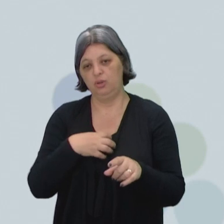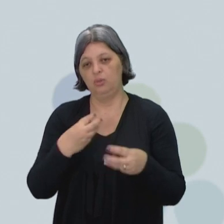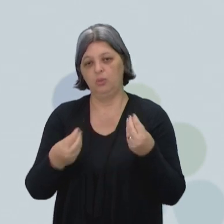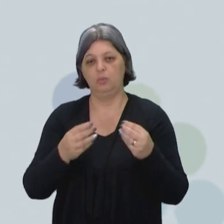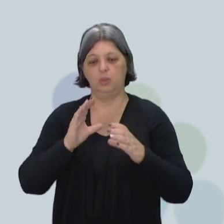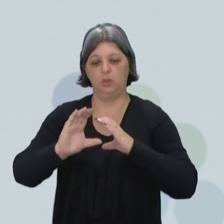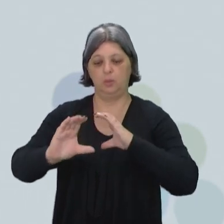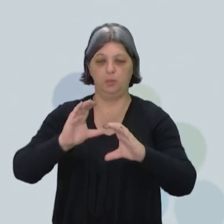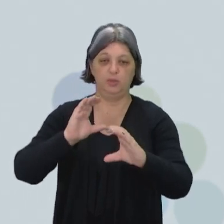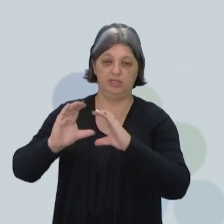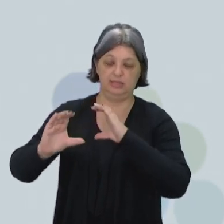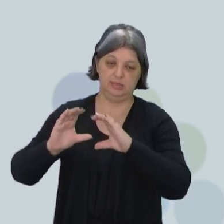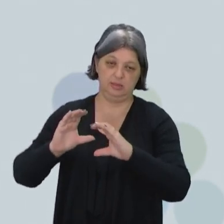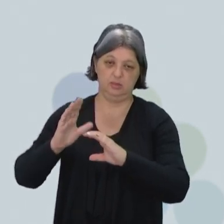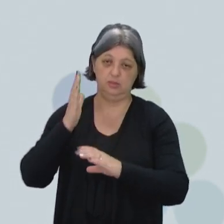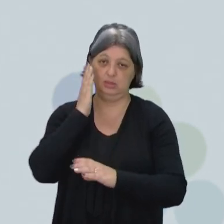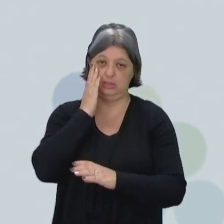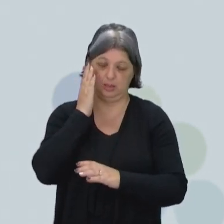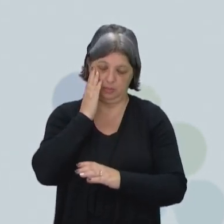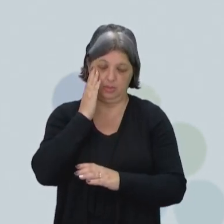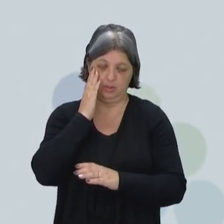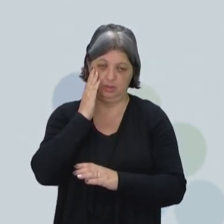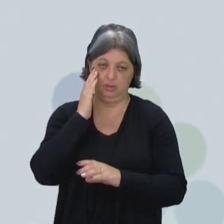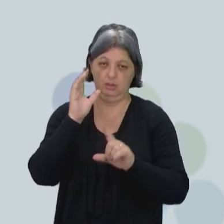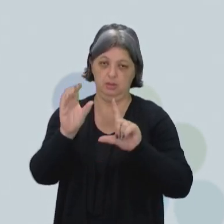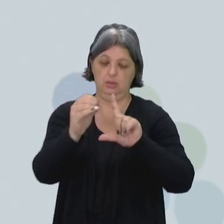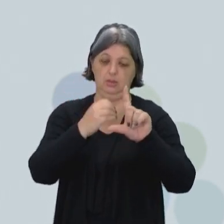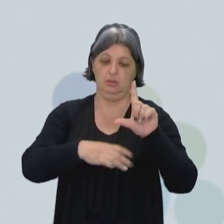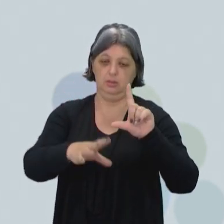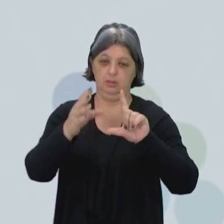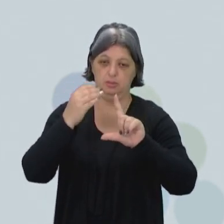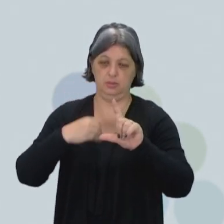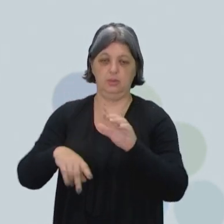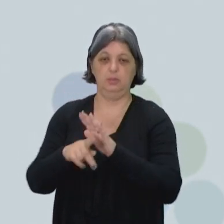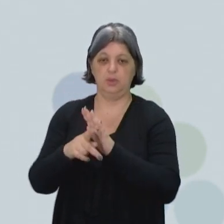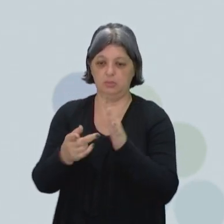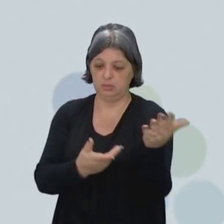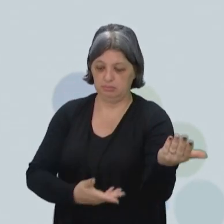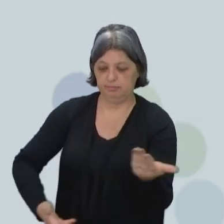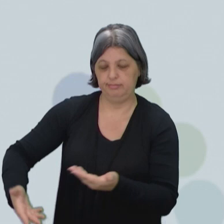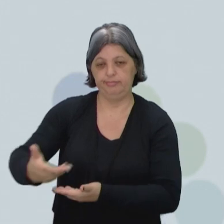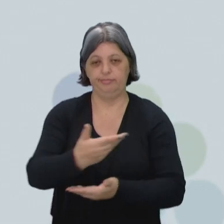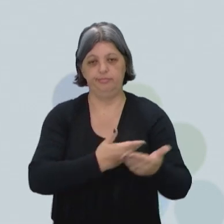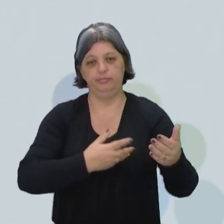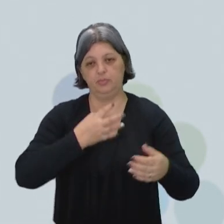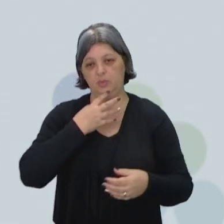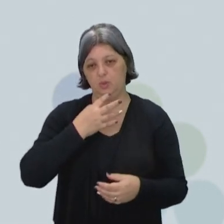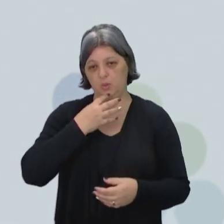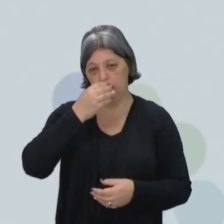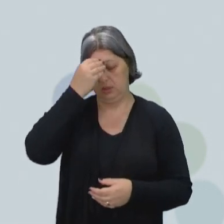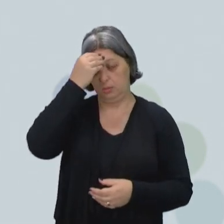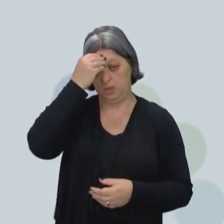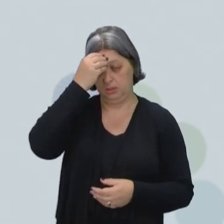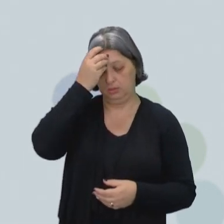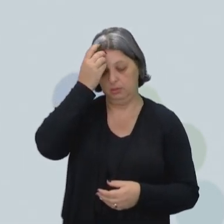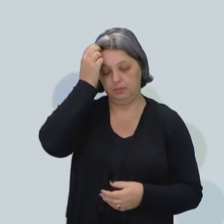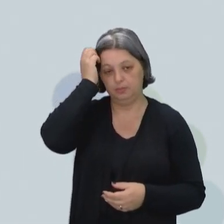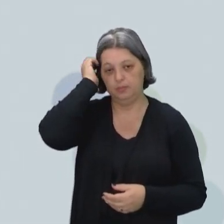comunicação e saber que o compartilhamento de conhecimento ele vai desenvolver